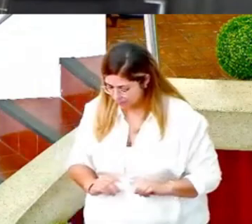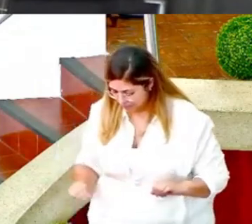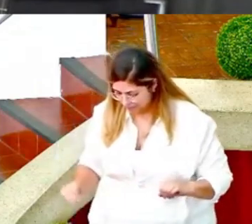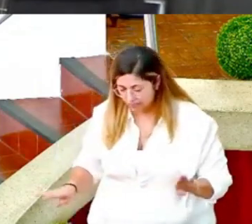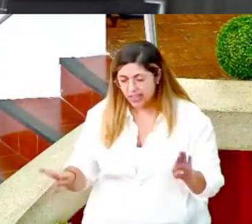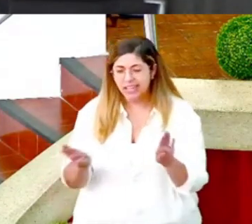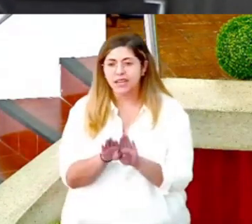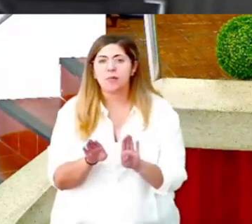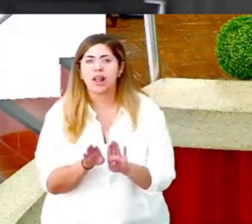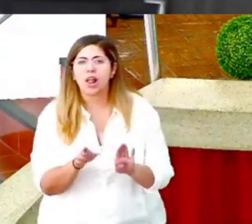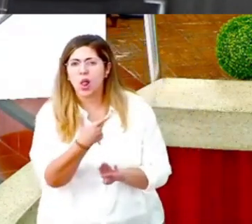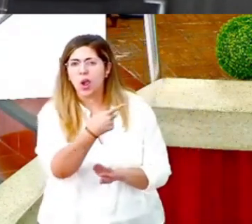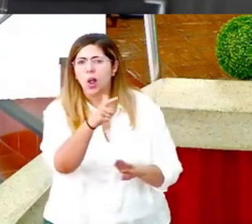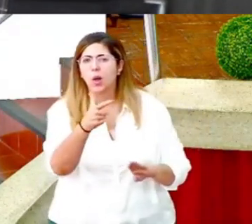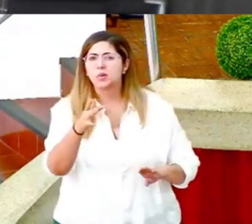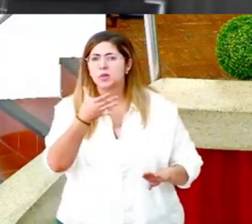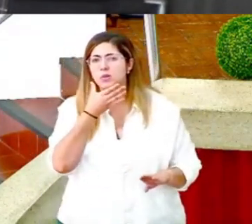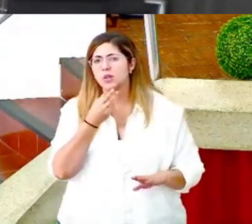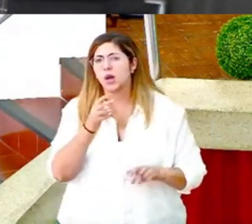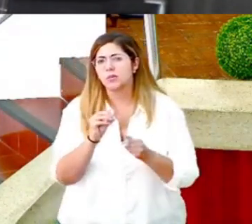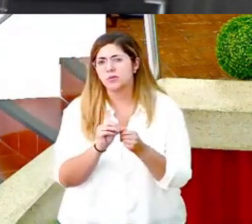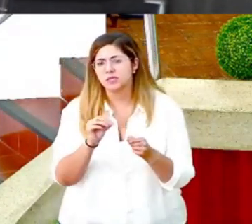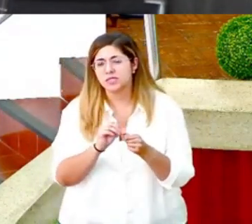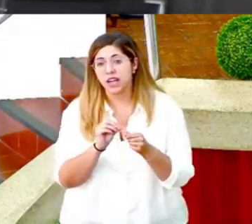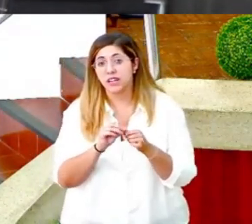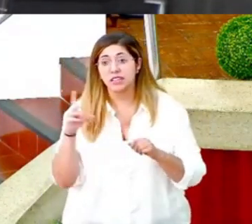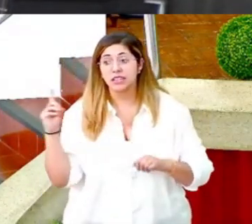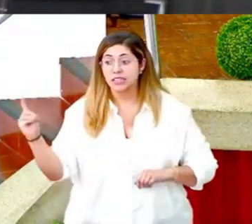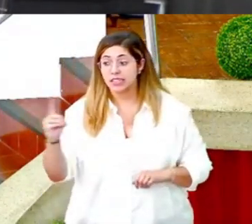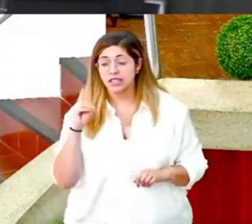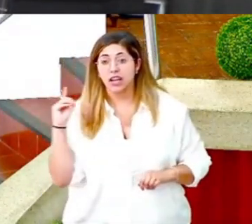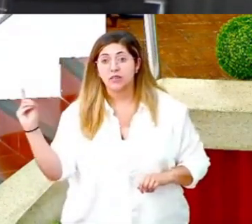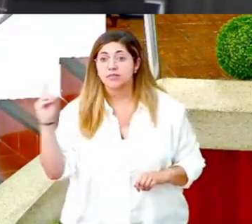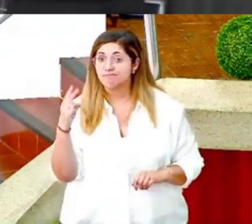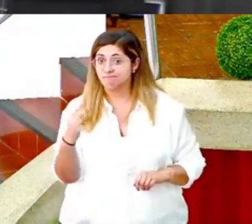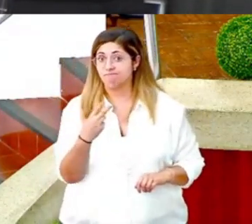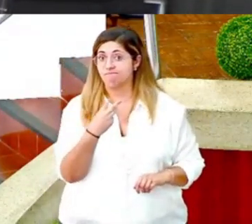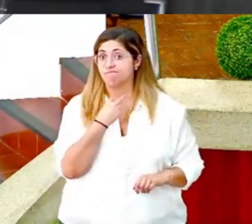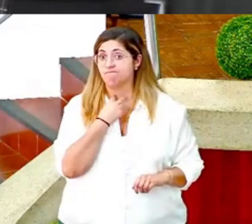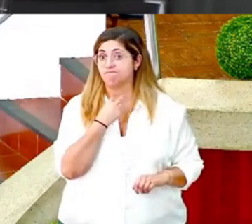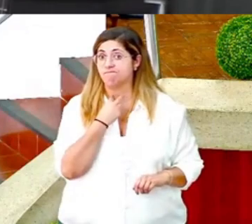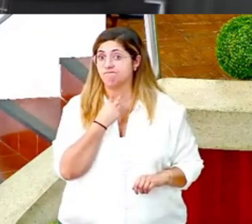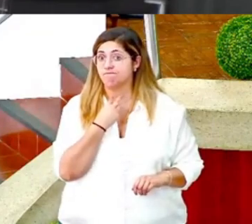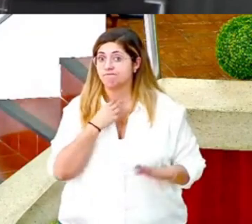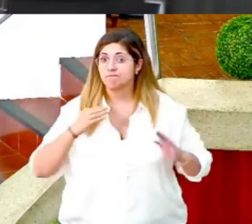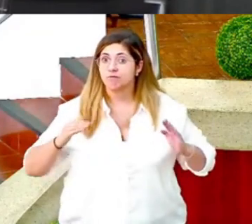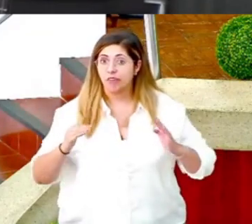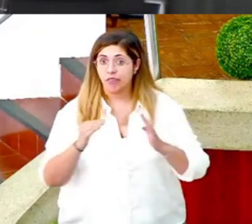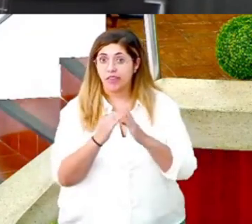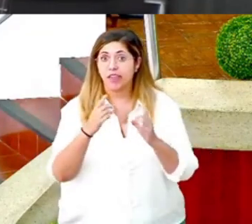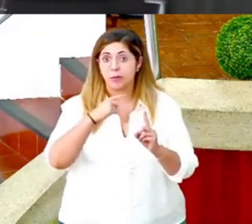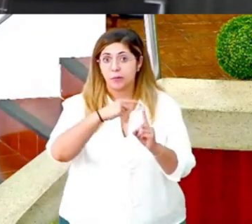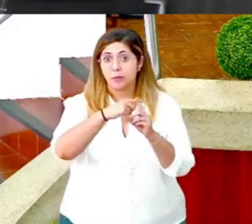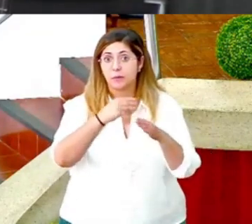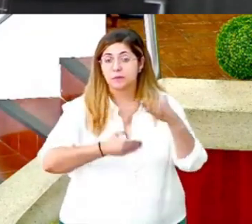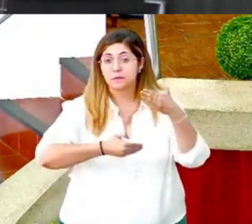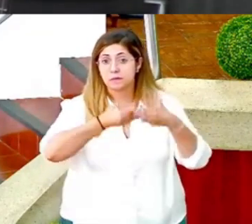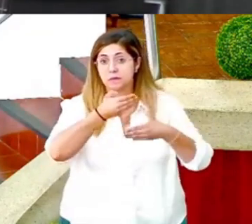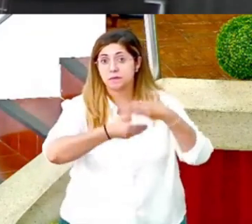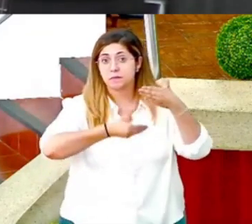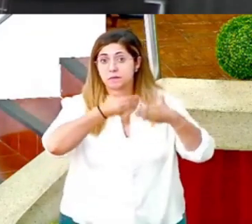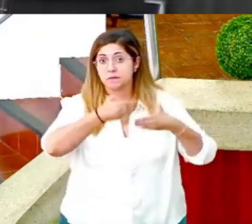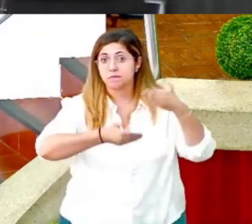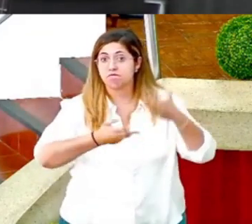isso. No momento em que Davi não pôde construir o templo, tanto é que é conhecido na história como o templo de